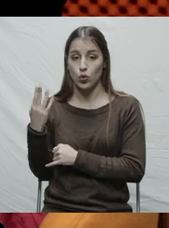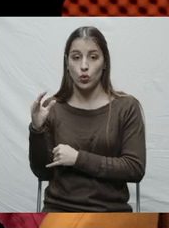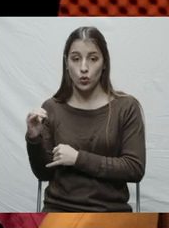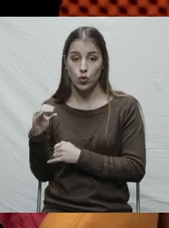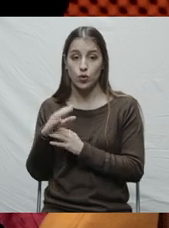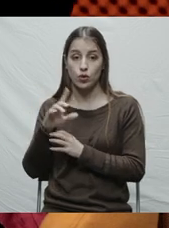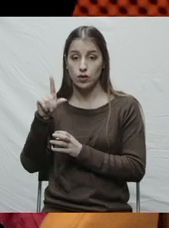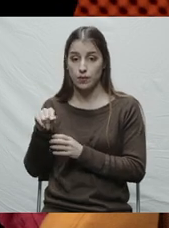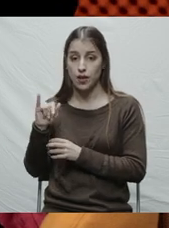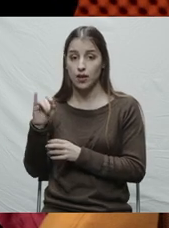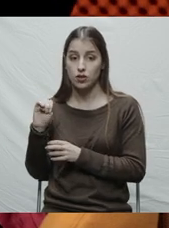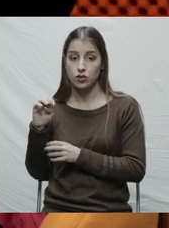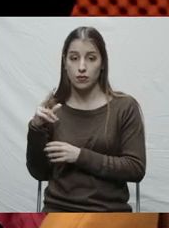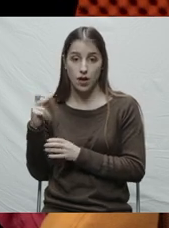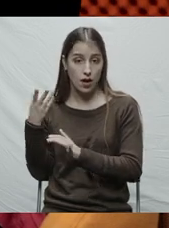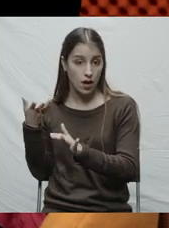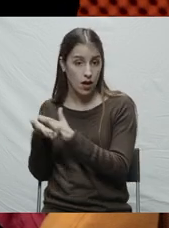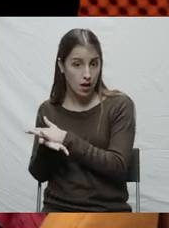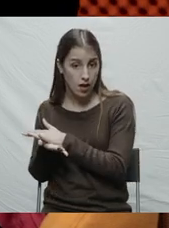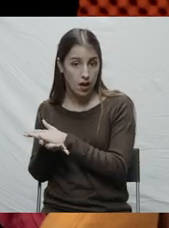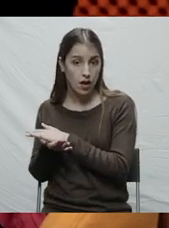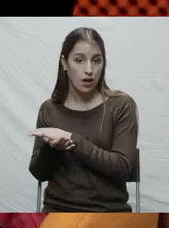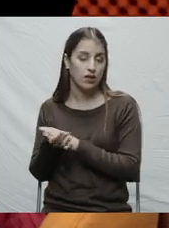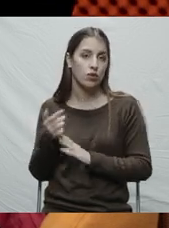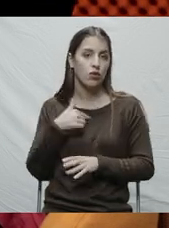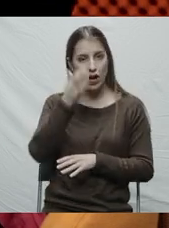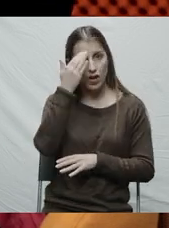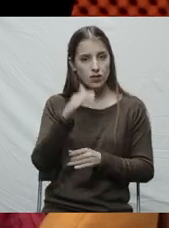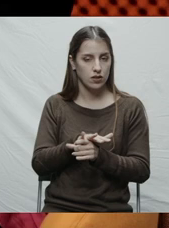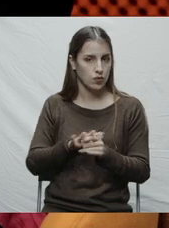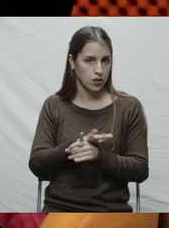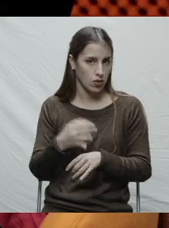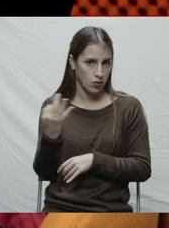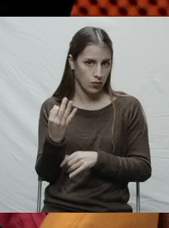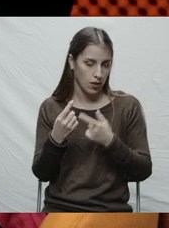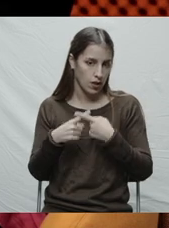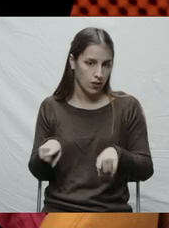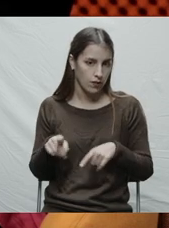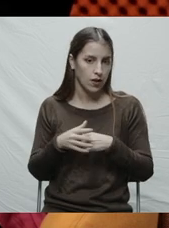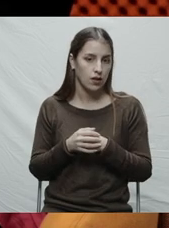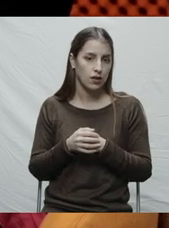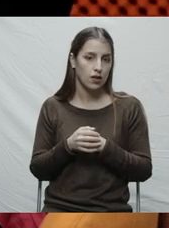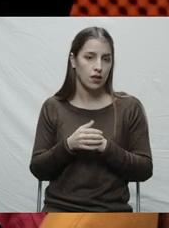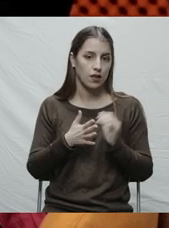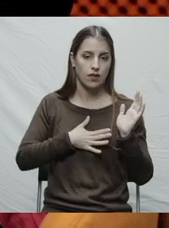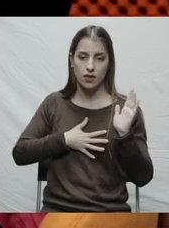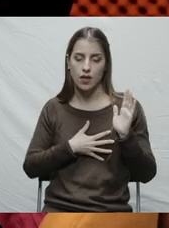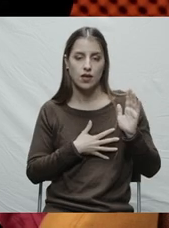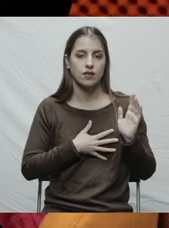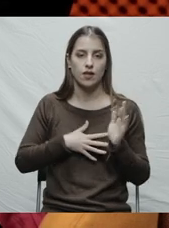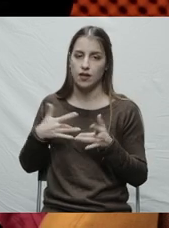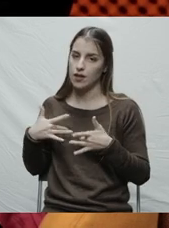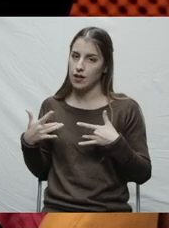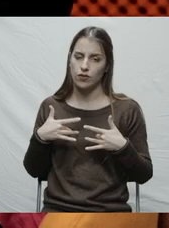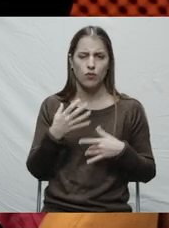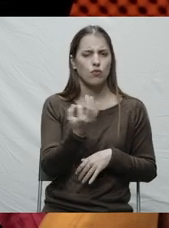foi para as MAI, pois pronto, ele poderá depois, falar. A situação no Porto acho que era diferente em dança e teatro. De que Porto é esse que estás a falar